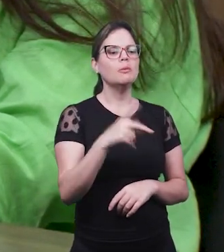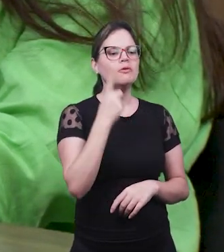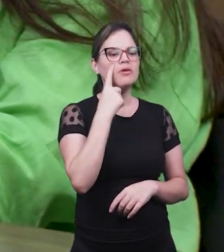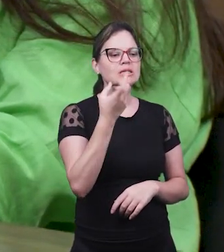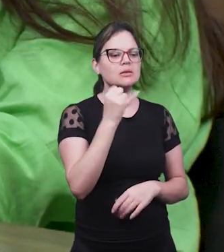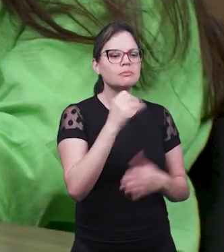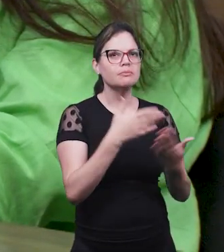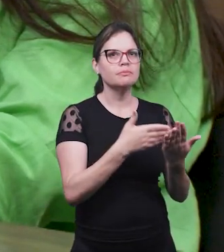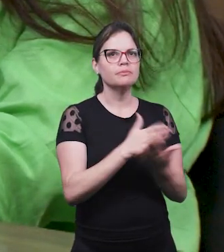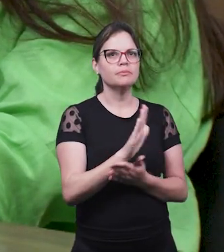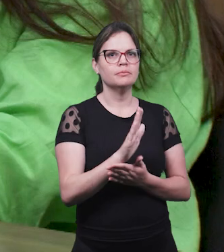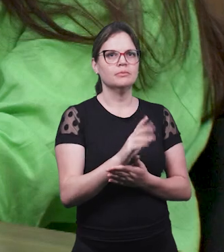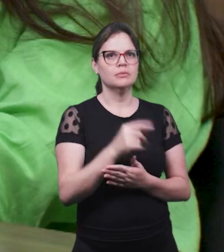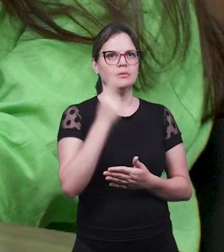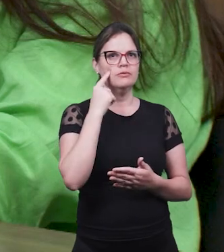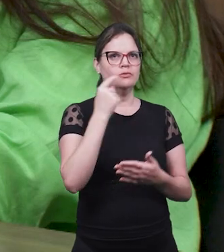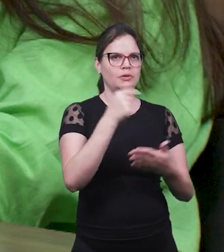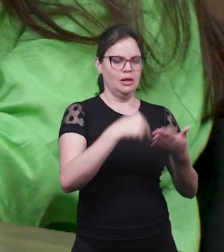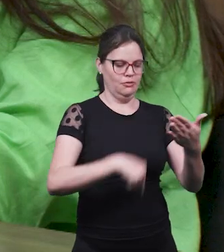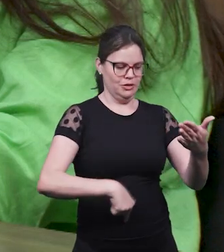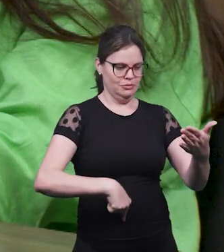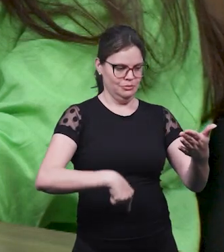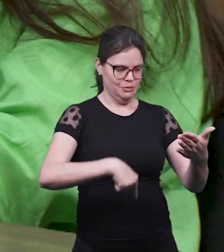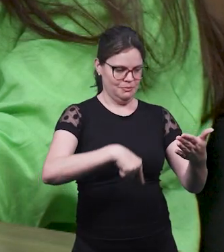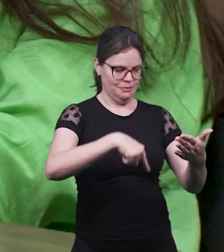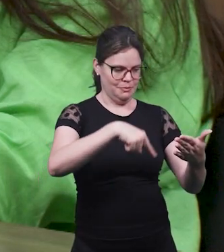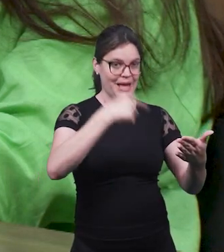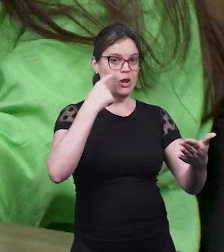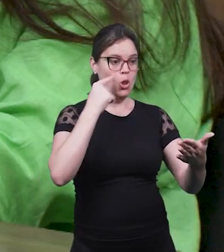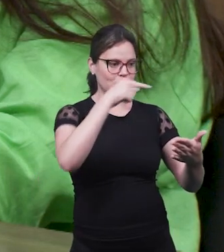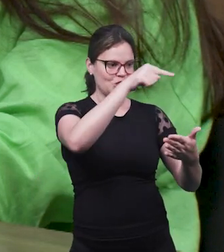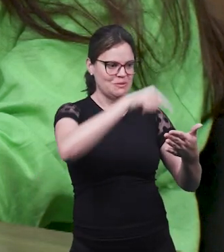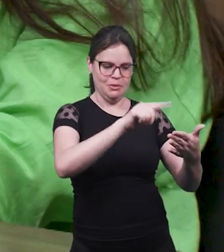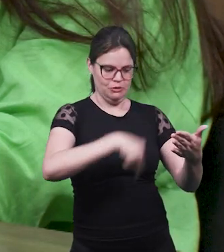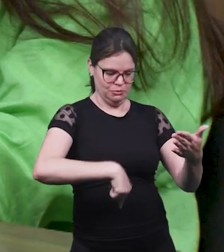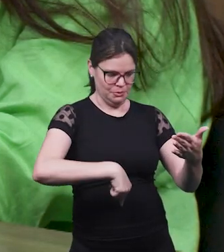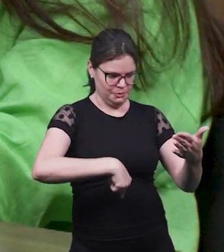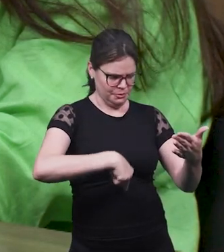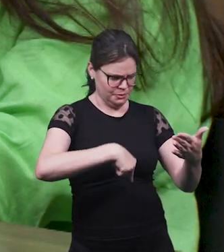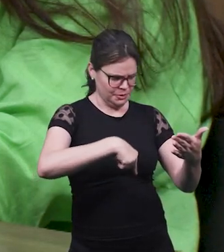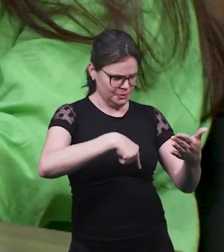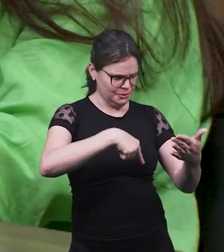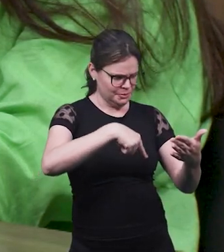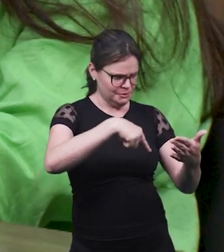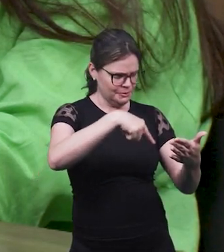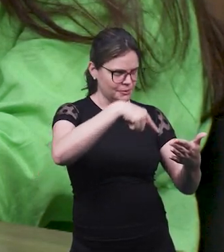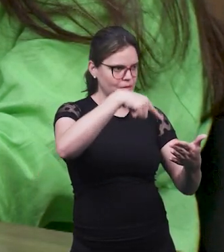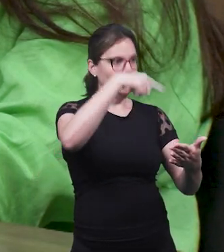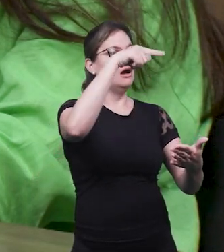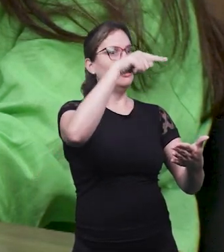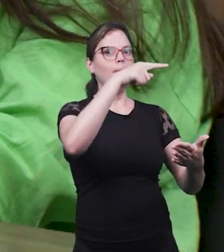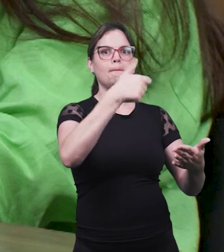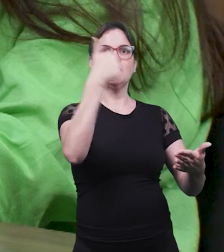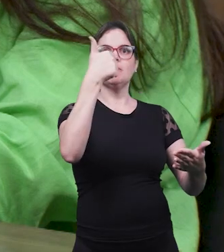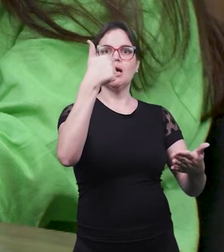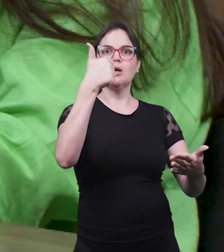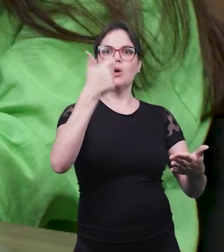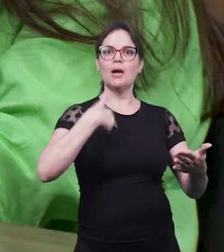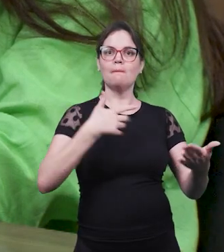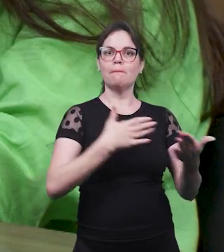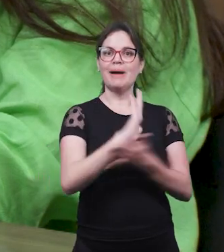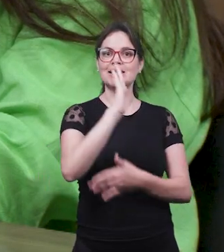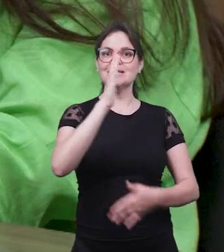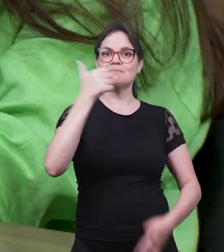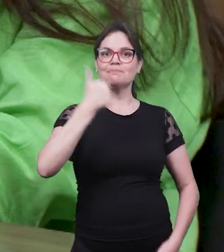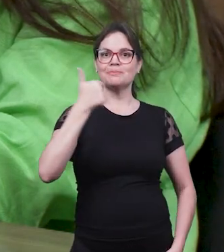olhada para mim, e a mulher olhou do fundo para frente, né, de baixo para cima, foi primeiro lugar. Aí coisa